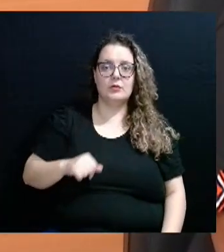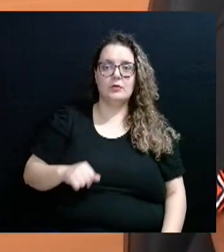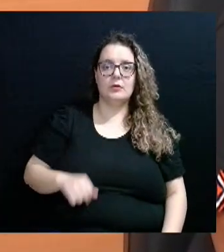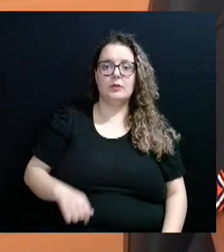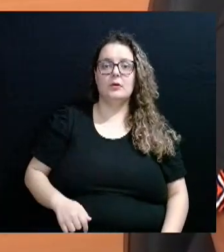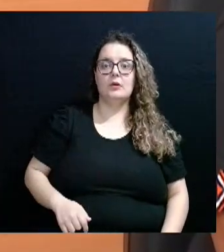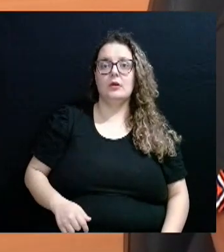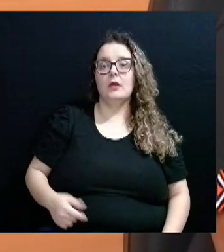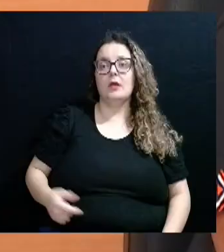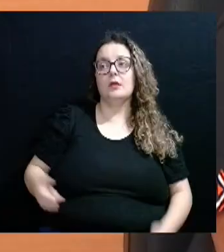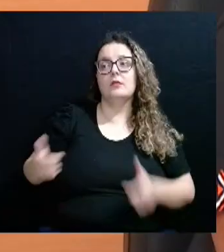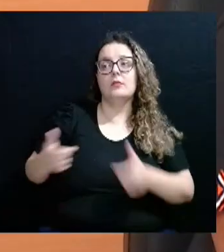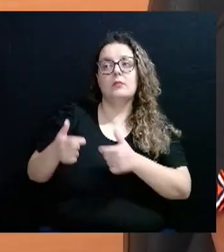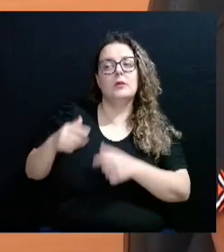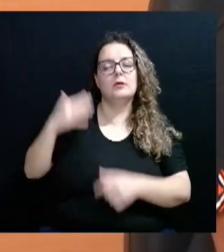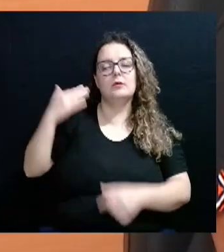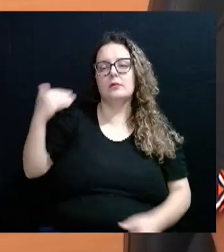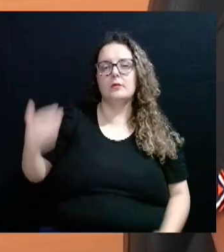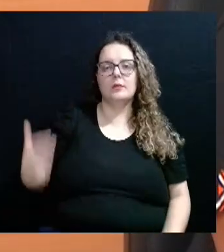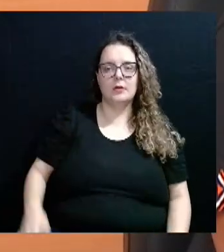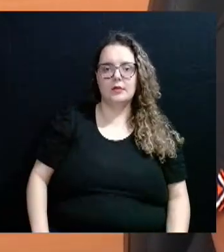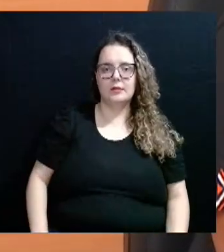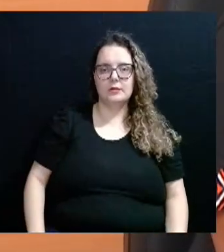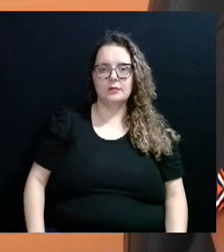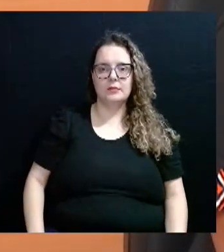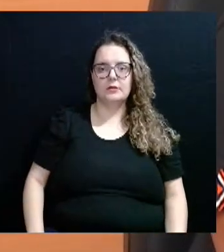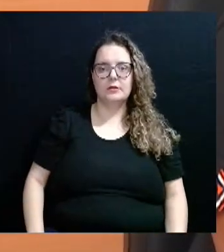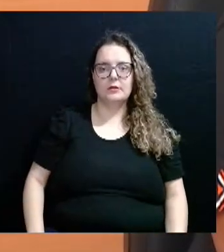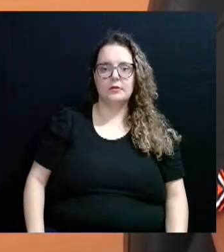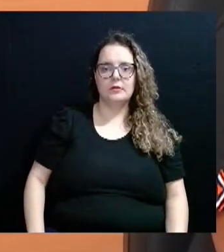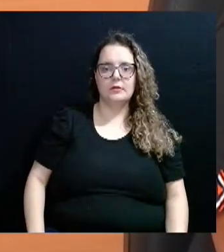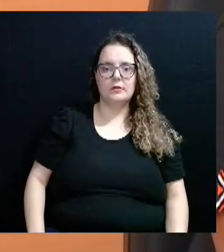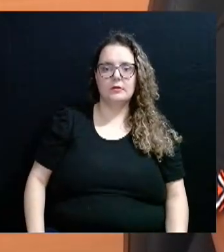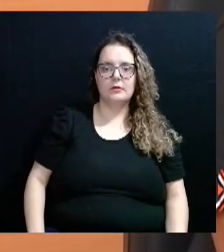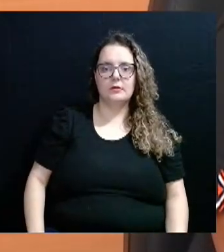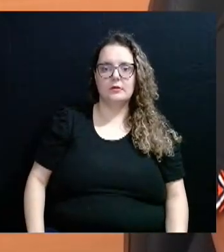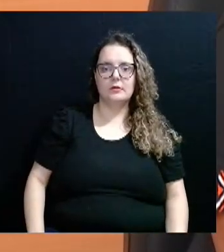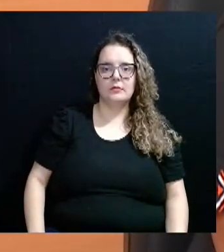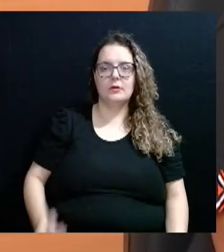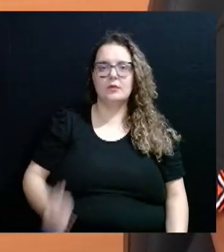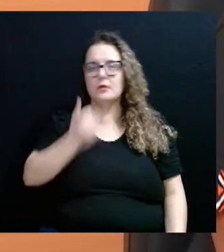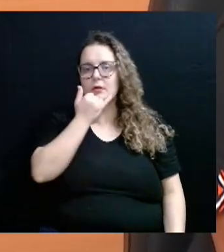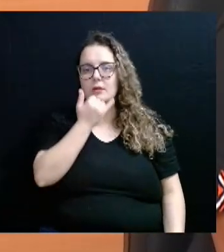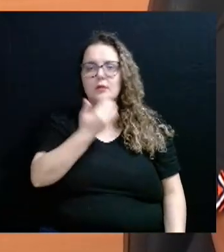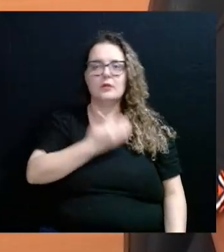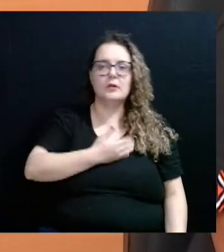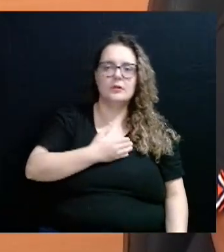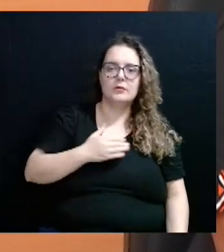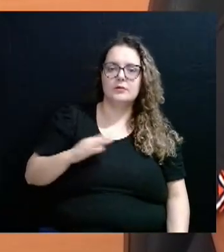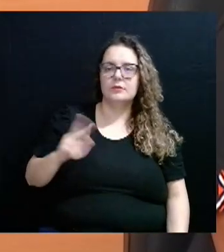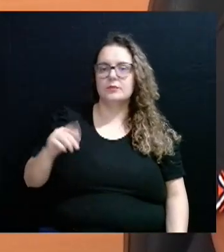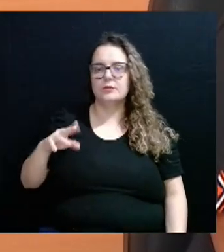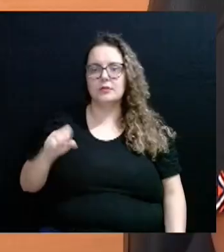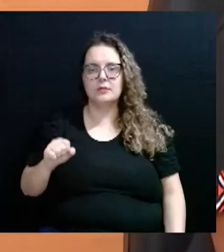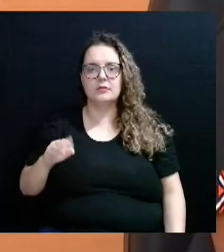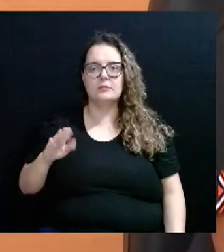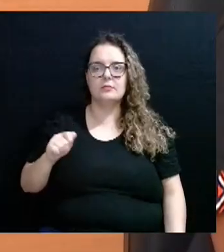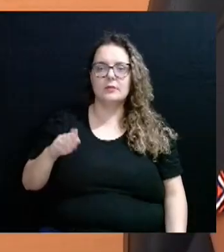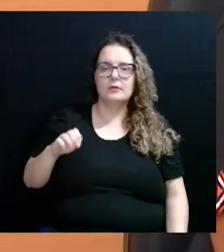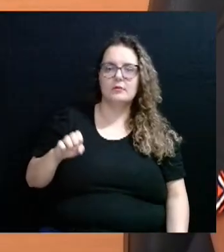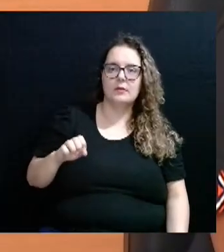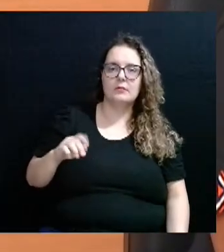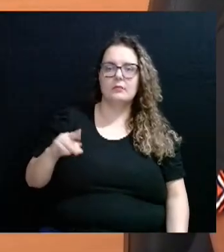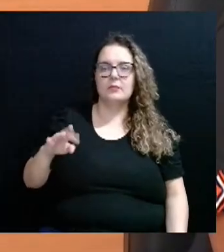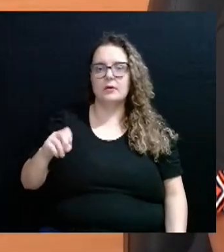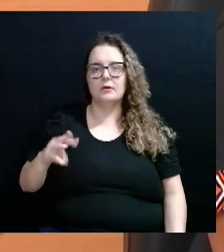é desculpe meu amigo Charles Baby Brown, tal, pá, como ela te